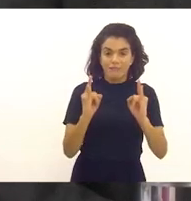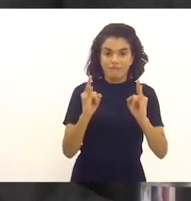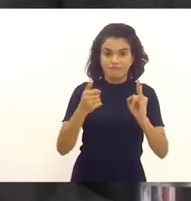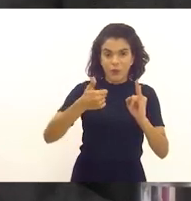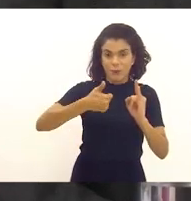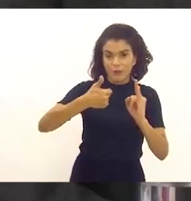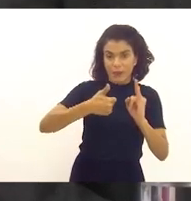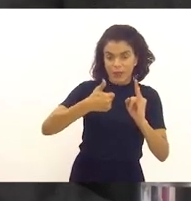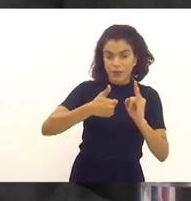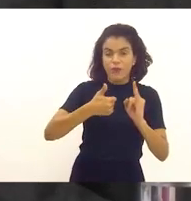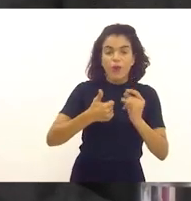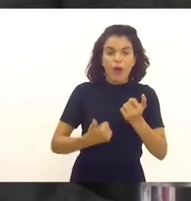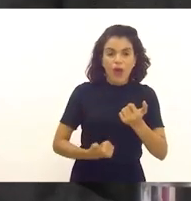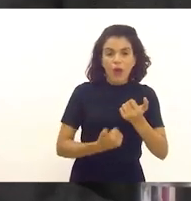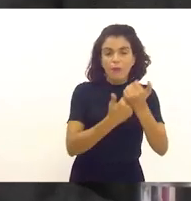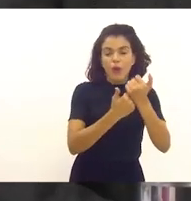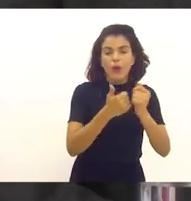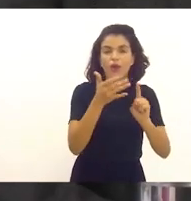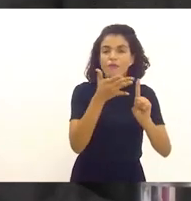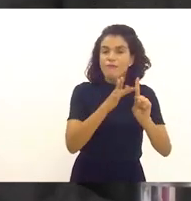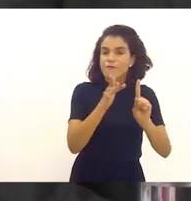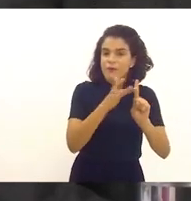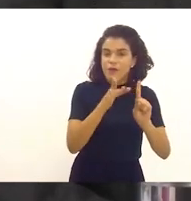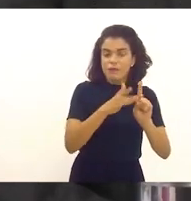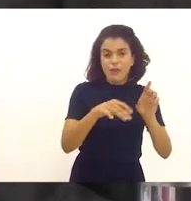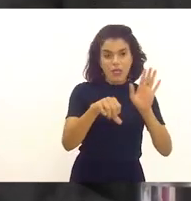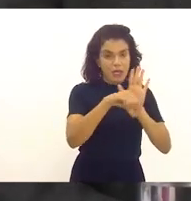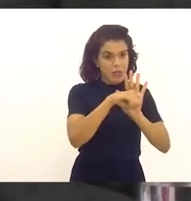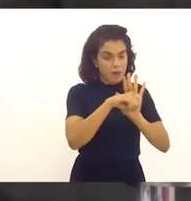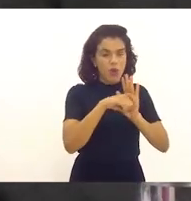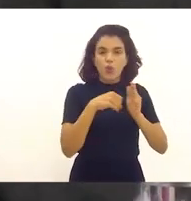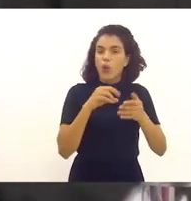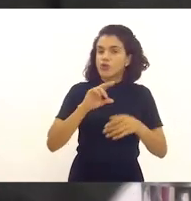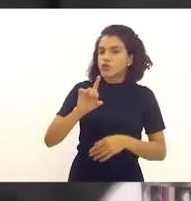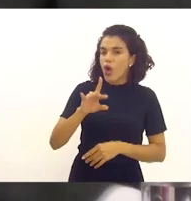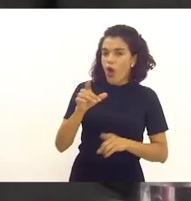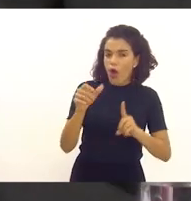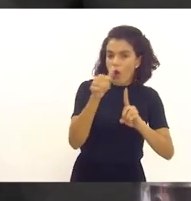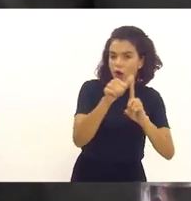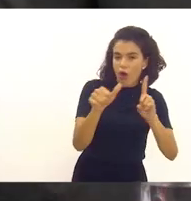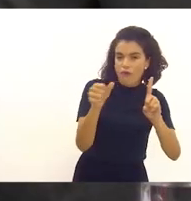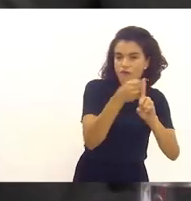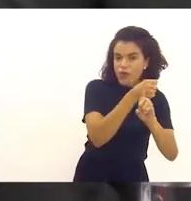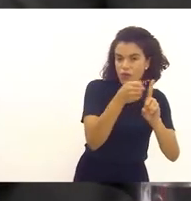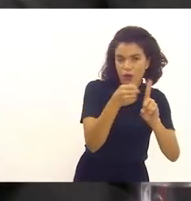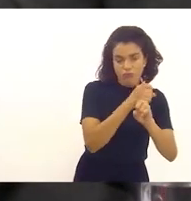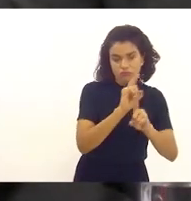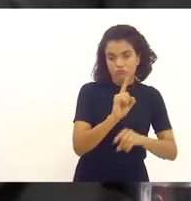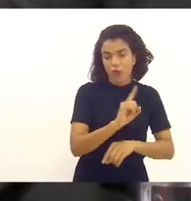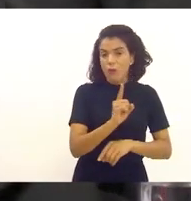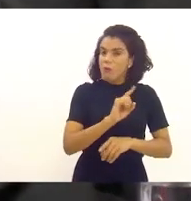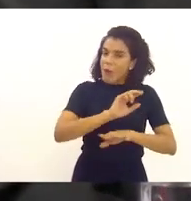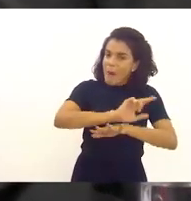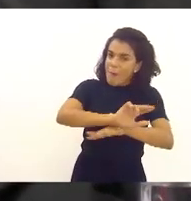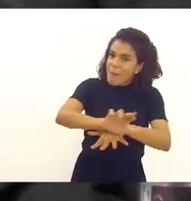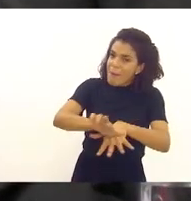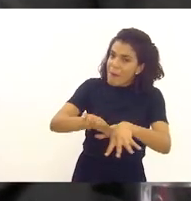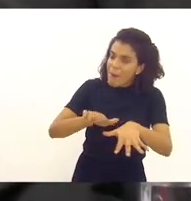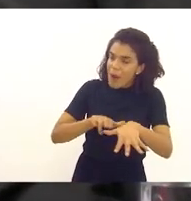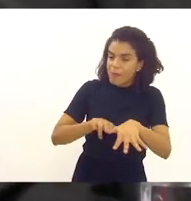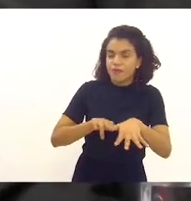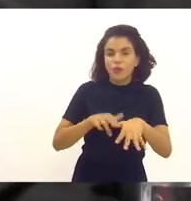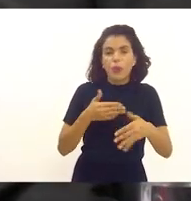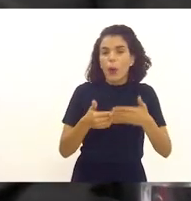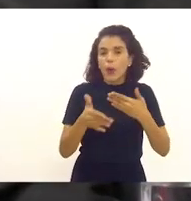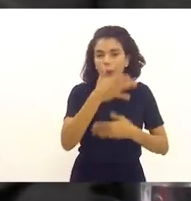um centro de apoio a vítimas de crimes de qualquer natureza não apenas no âmbito da violência doméstica a mulher pode lá qualquer pessoa